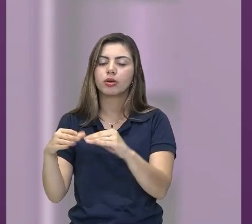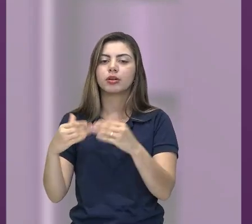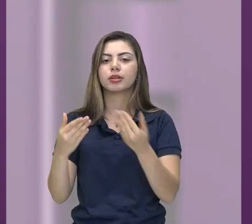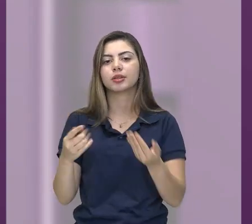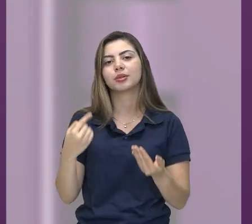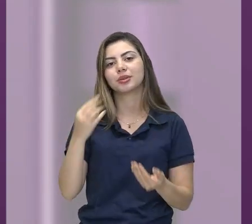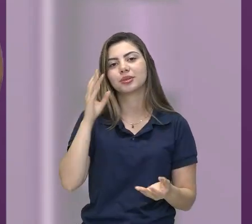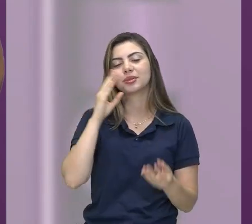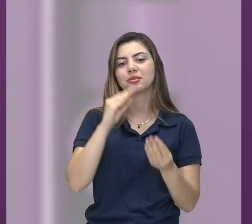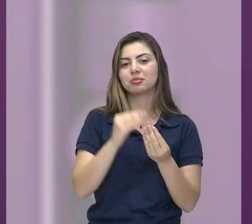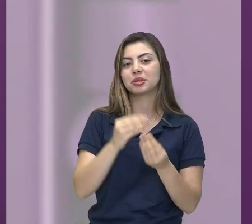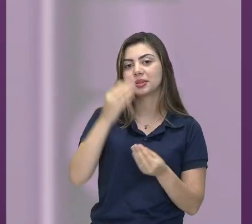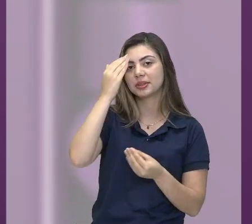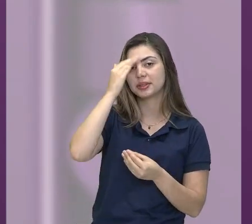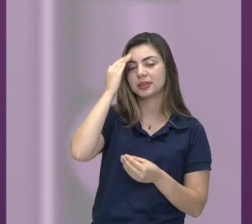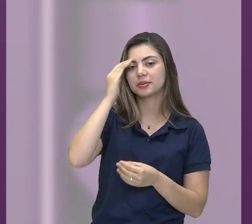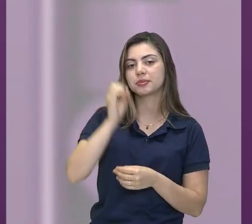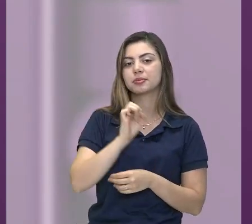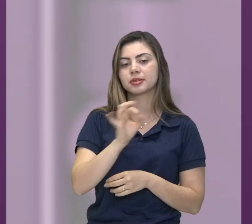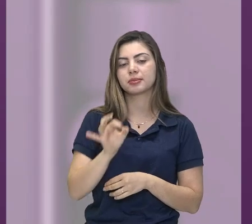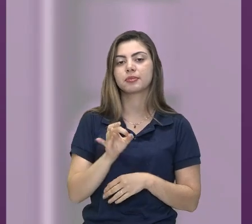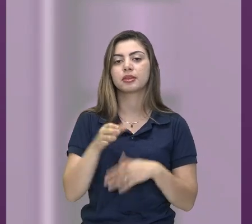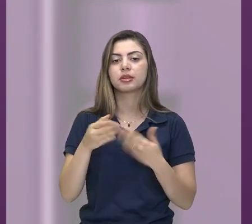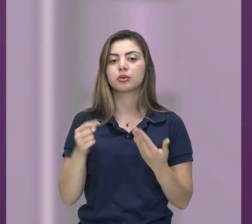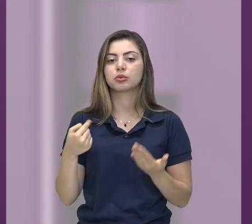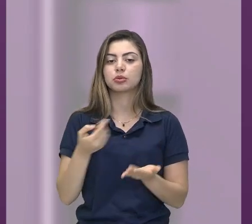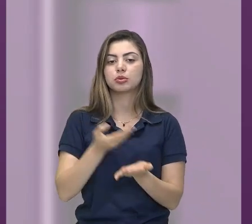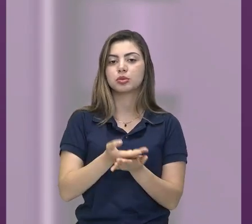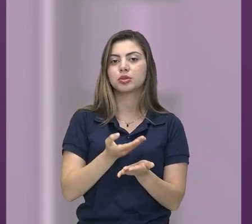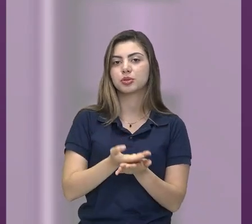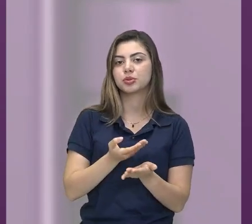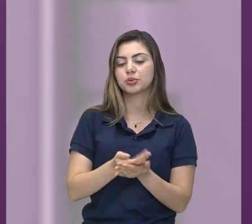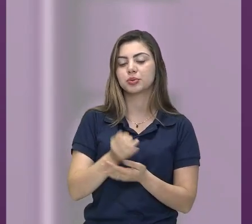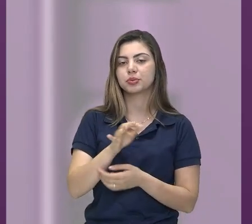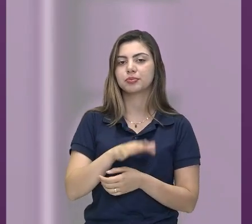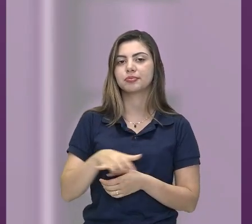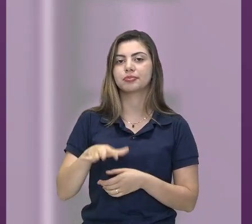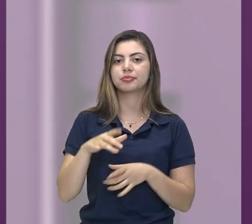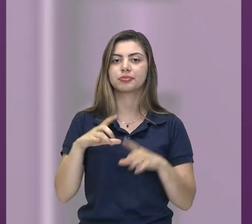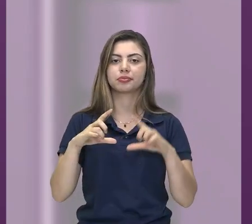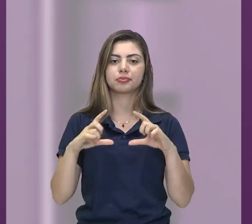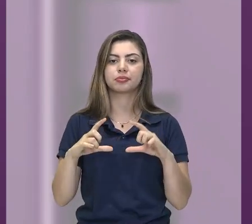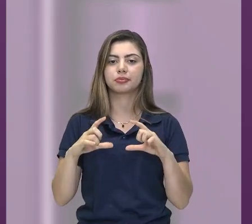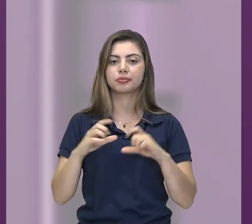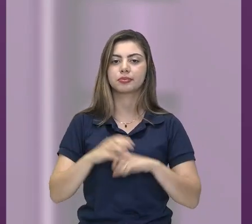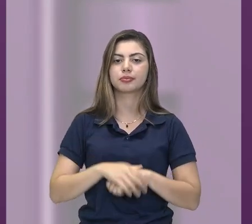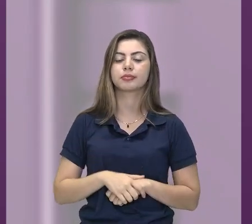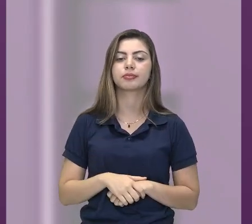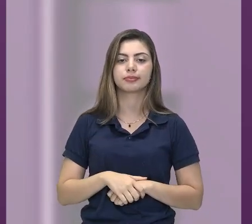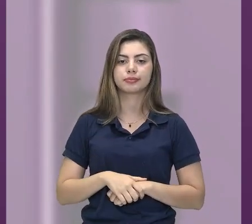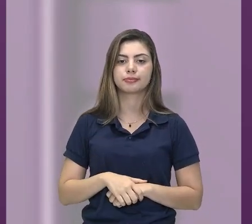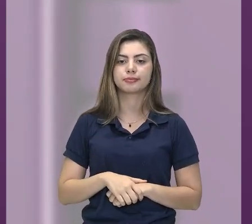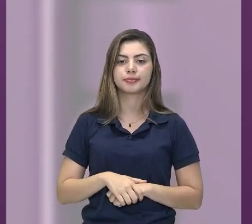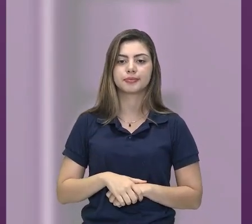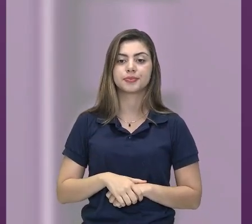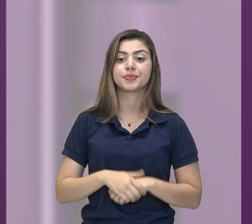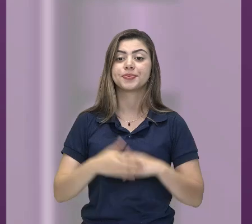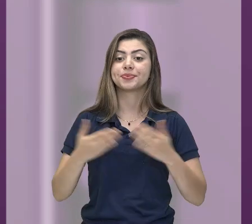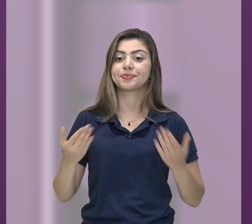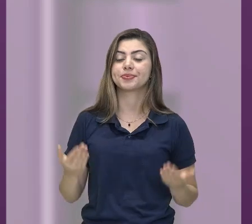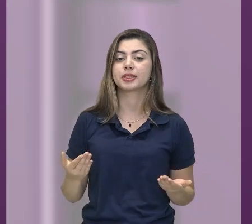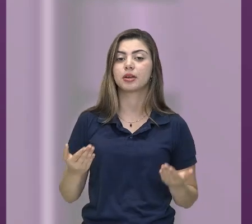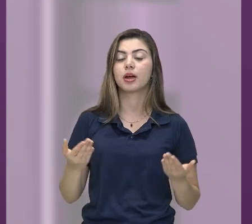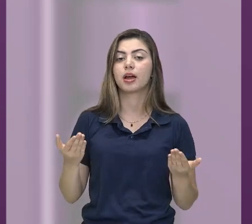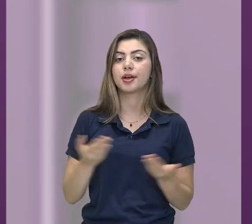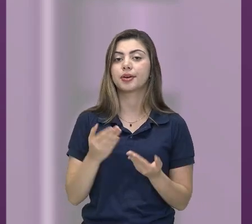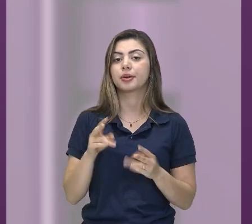que a gente tem quando a gente trabalha aí a excentricidade, tá bom? E aí, um dos últimos